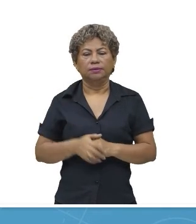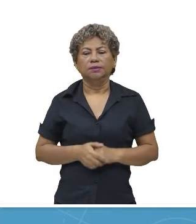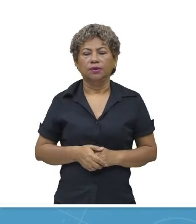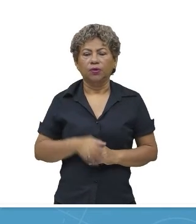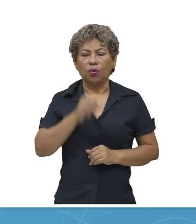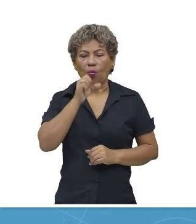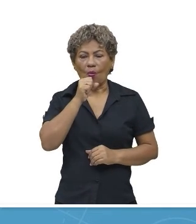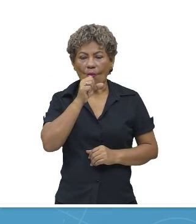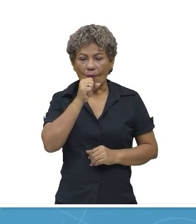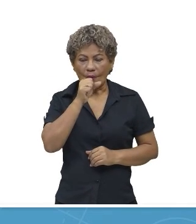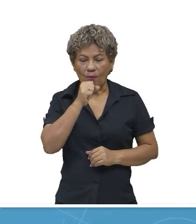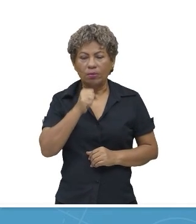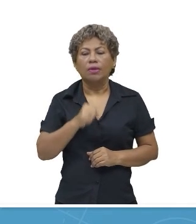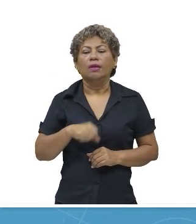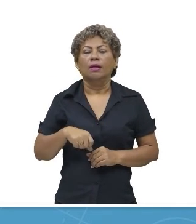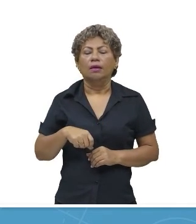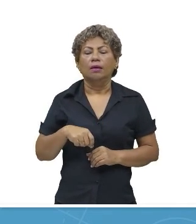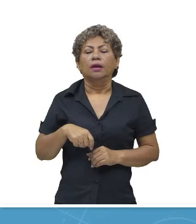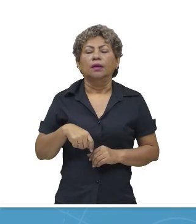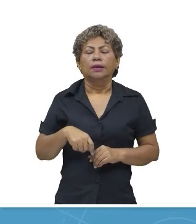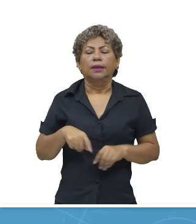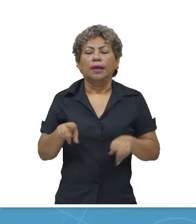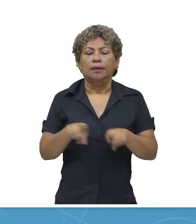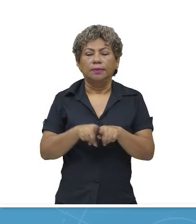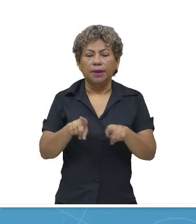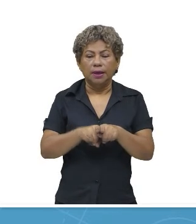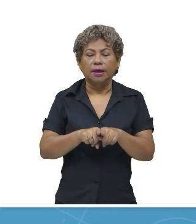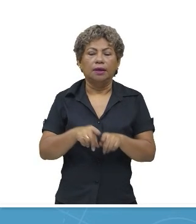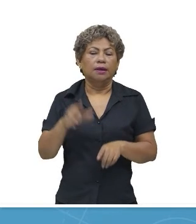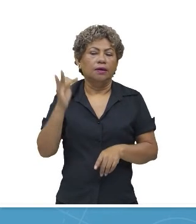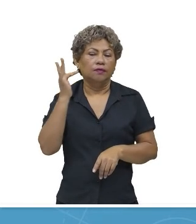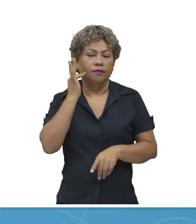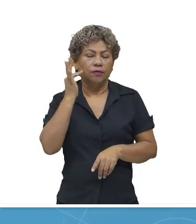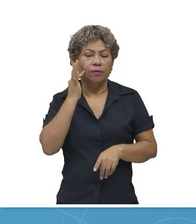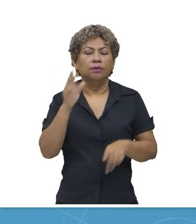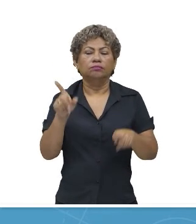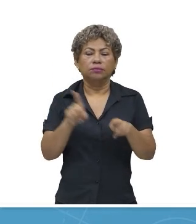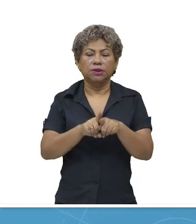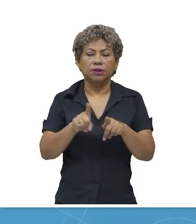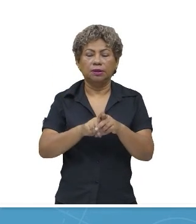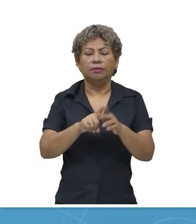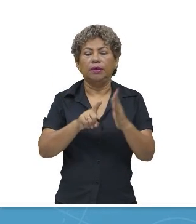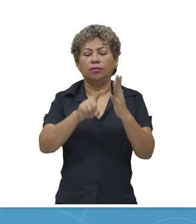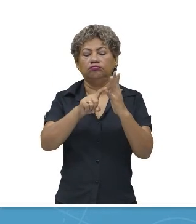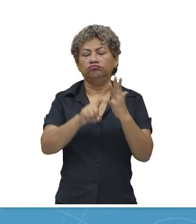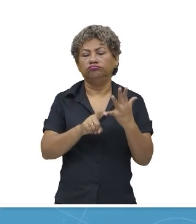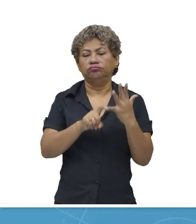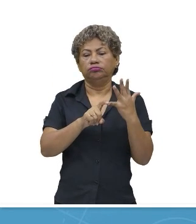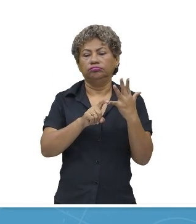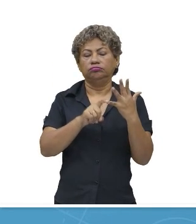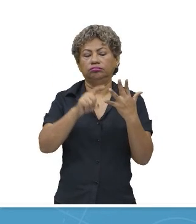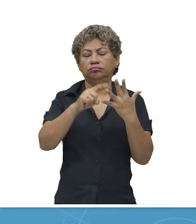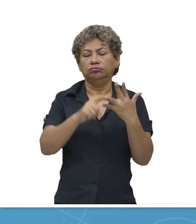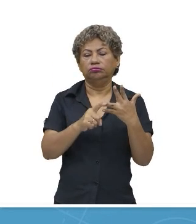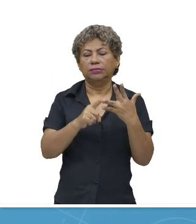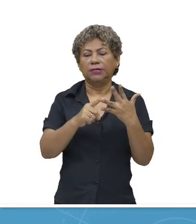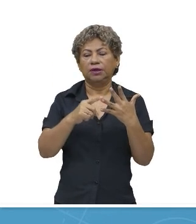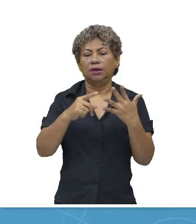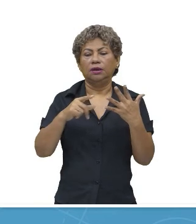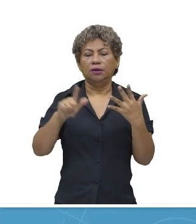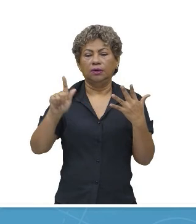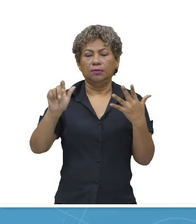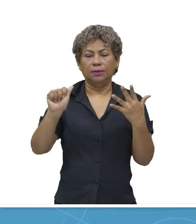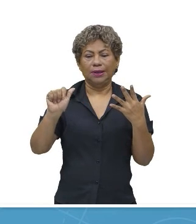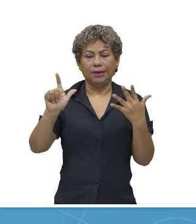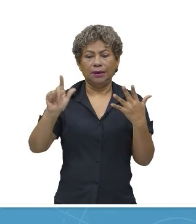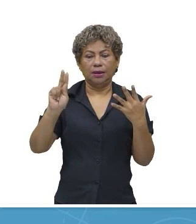de galhos e de frutas, e a gente vai resolver como? 8 vezes